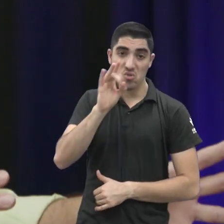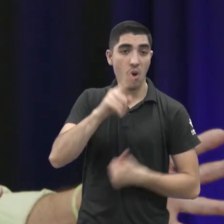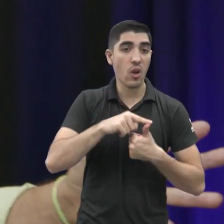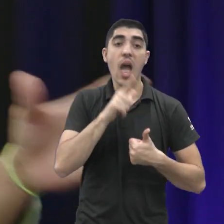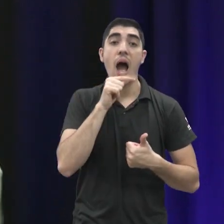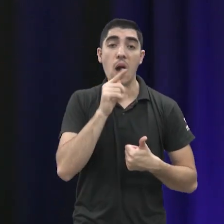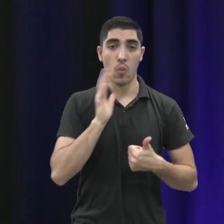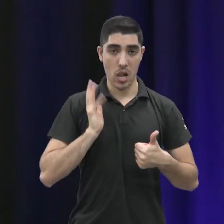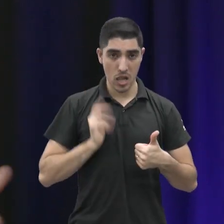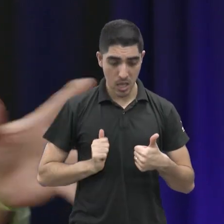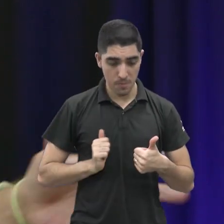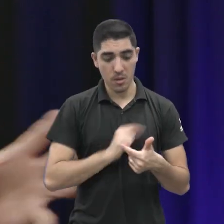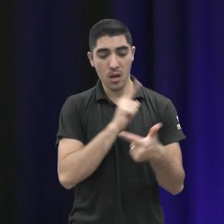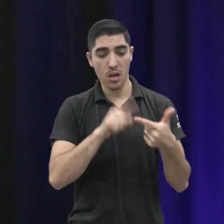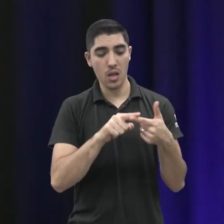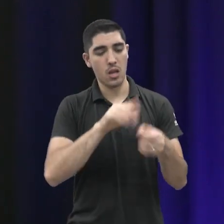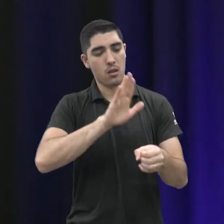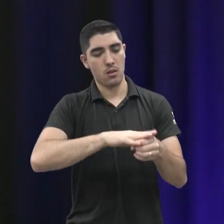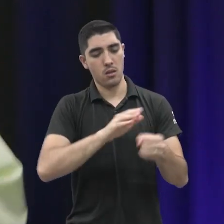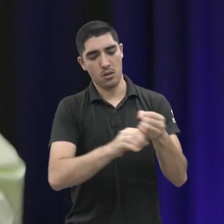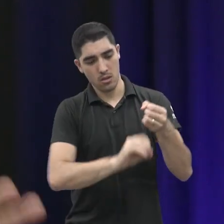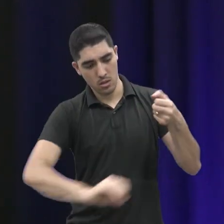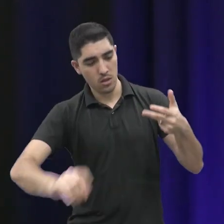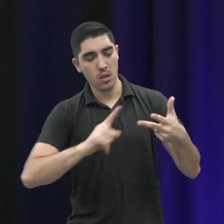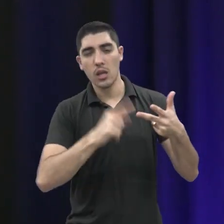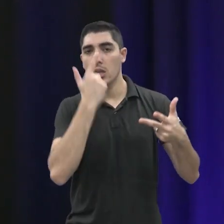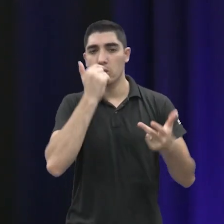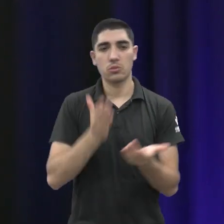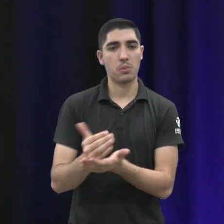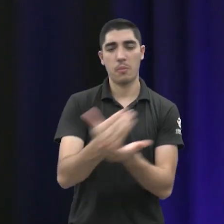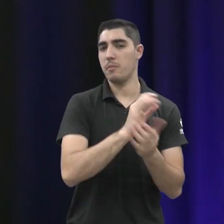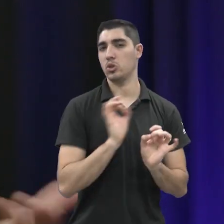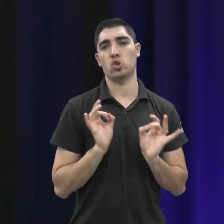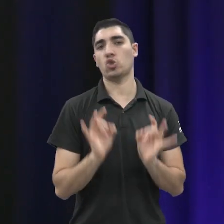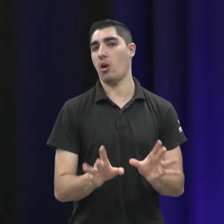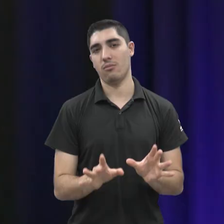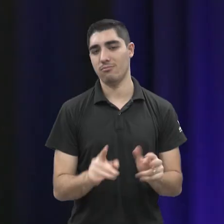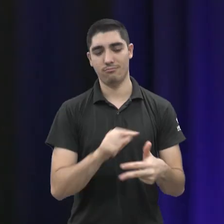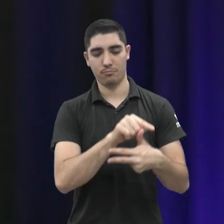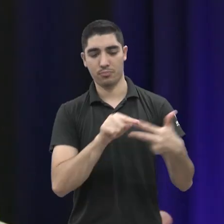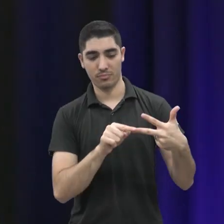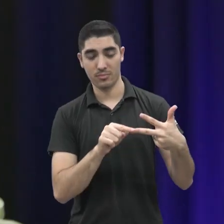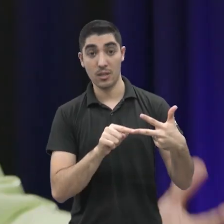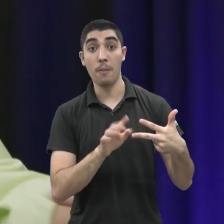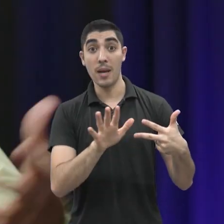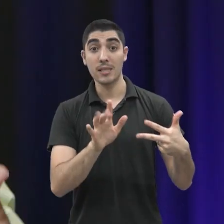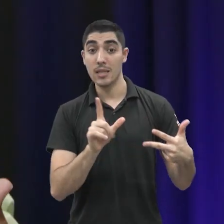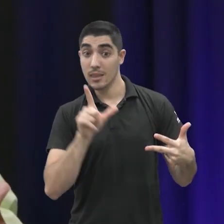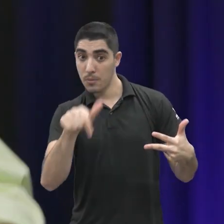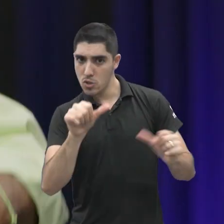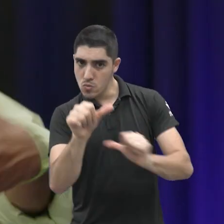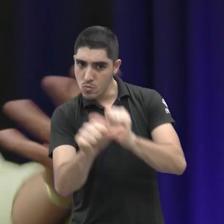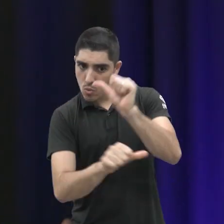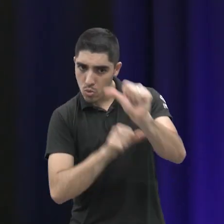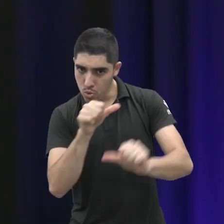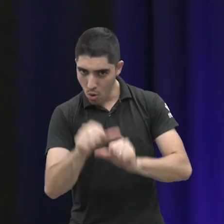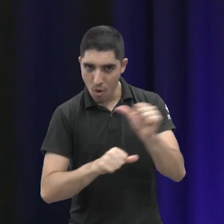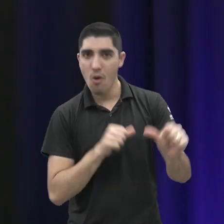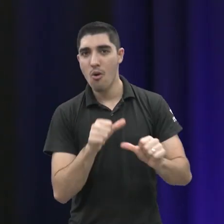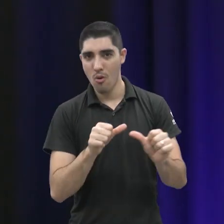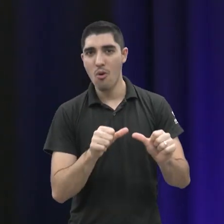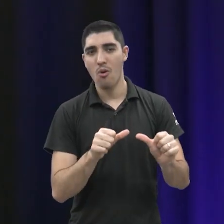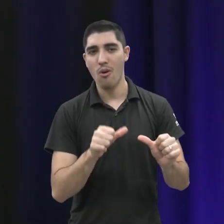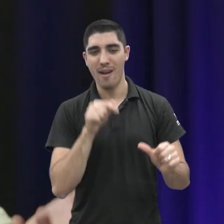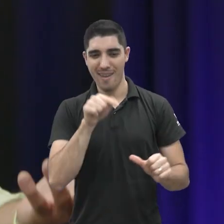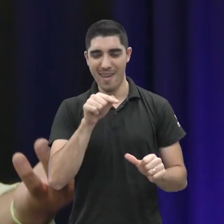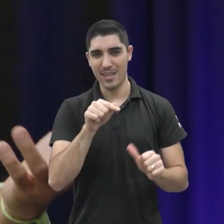potável e esgoto, coleta e tratamento de esgoto. Era isso. Com o marco legal, foram incorporadas a essa concepção de